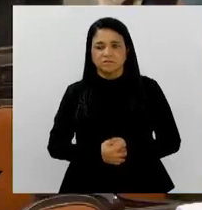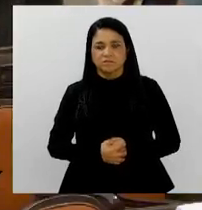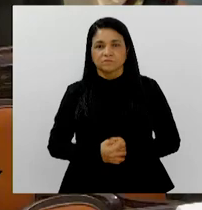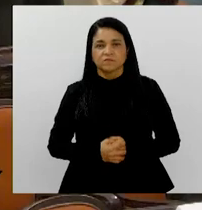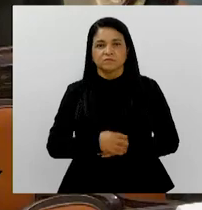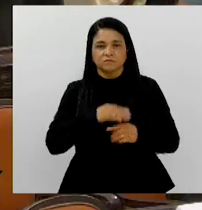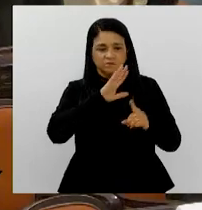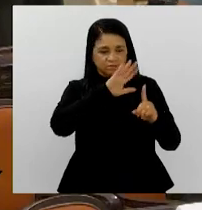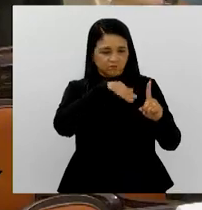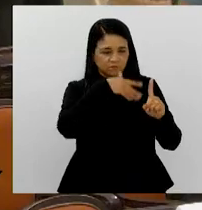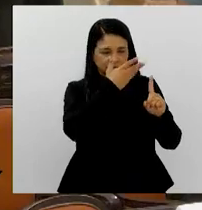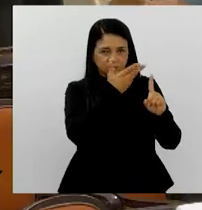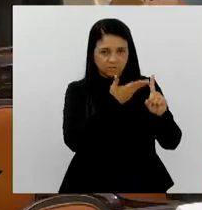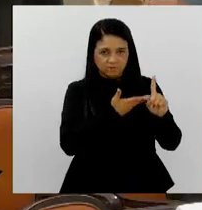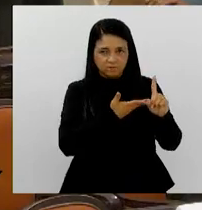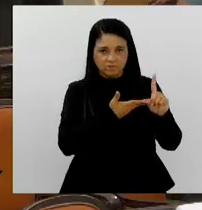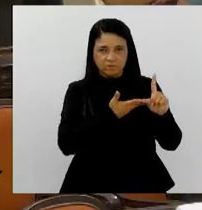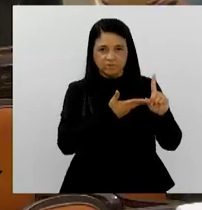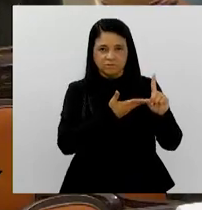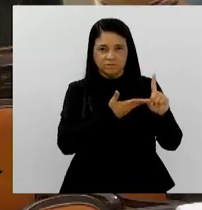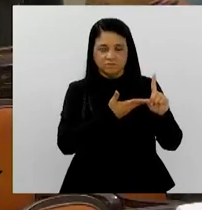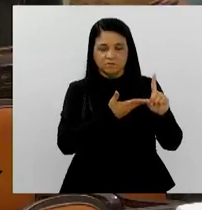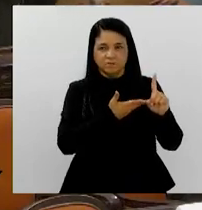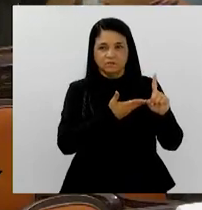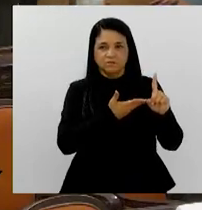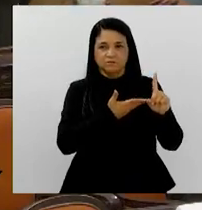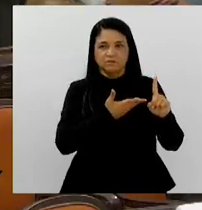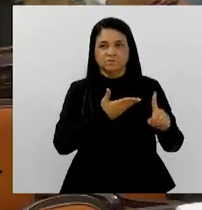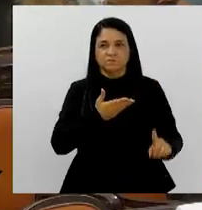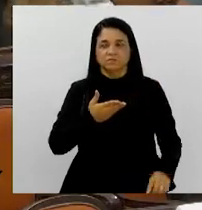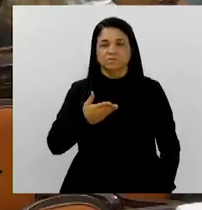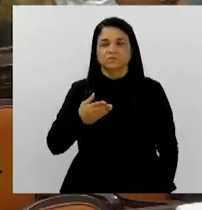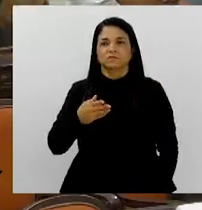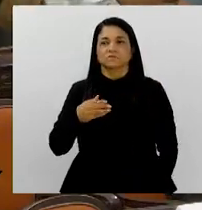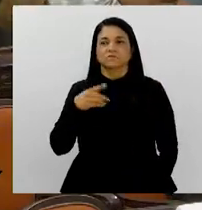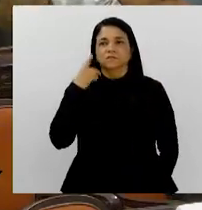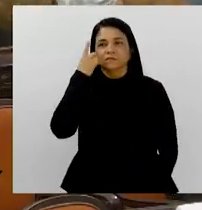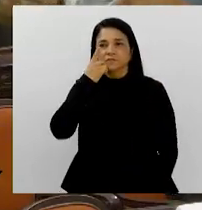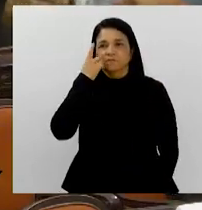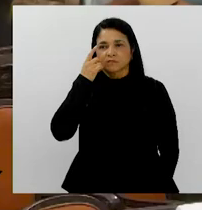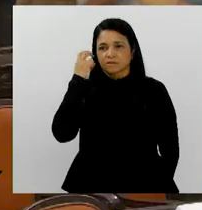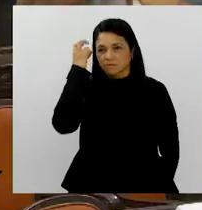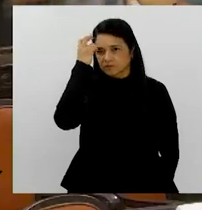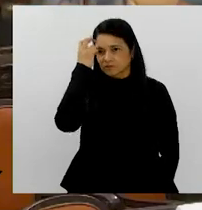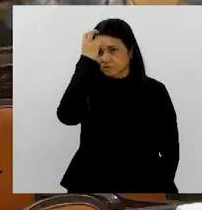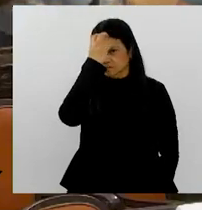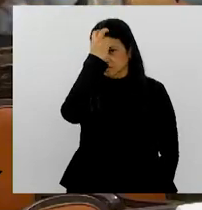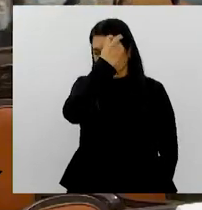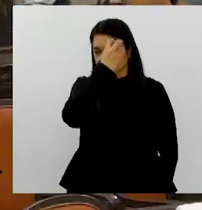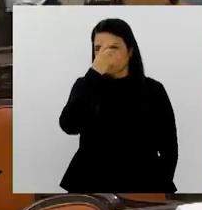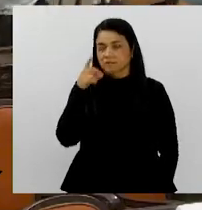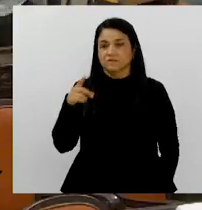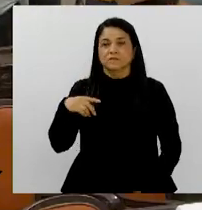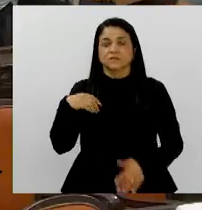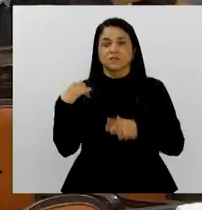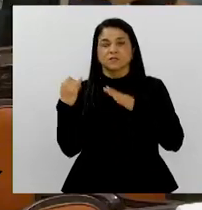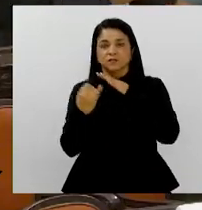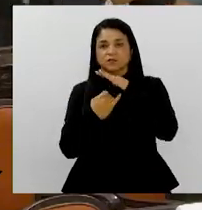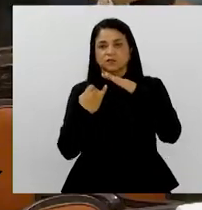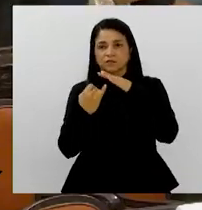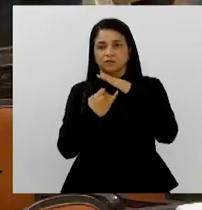Próximo agraciado, pela excelentíssima deputada Verônica Lima, Instituto Pretos